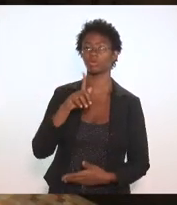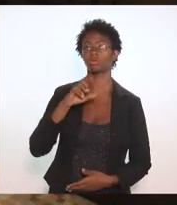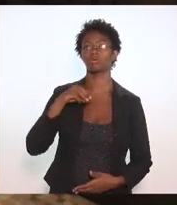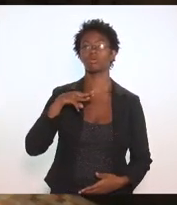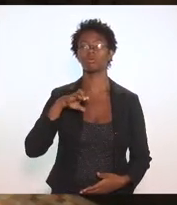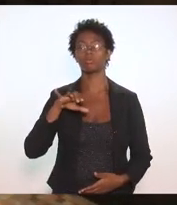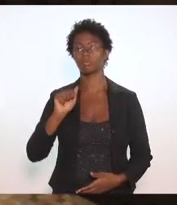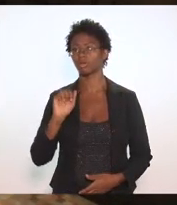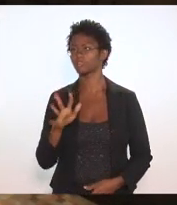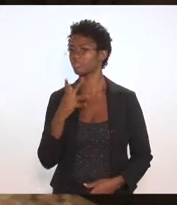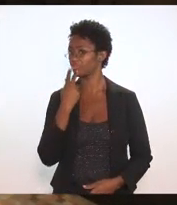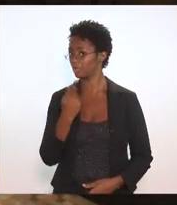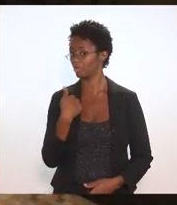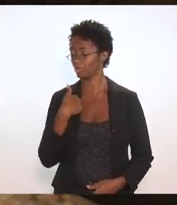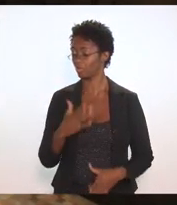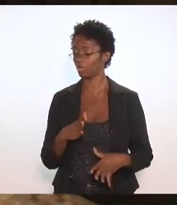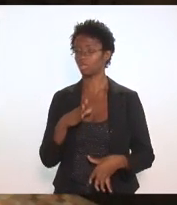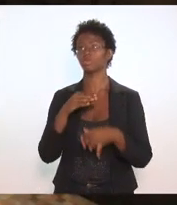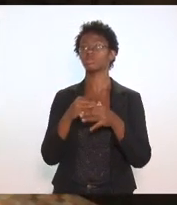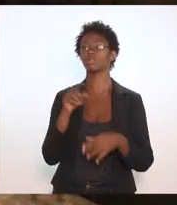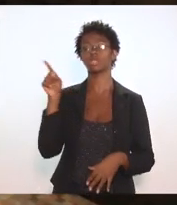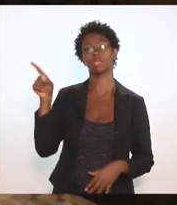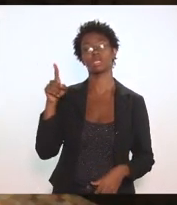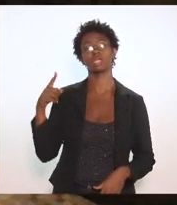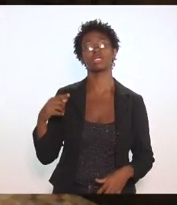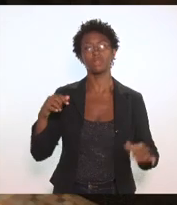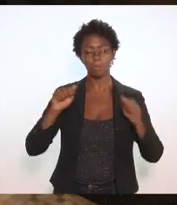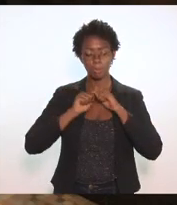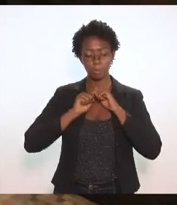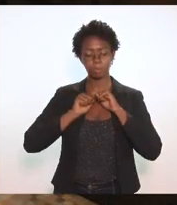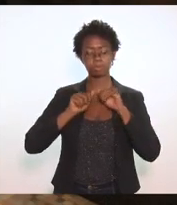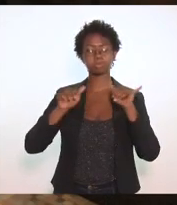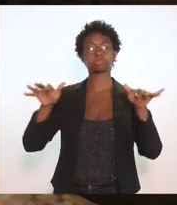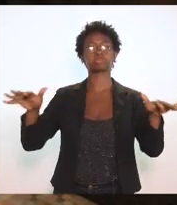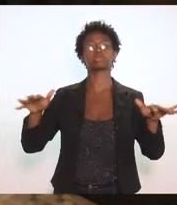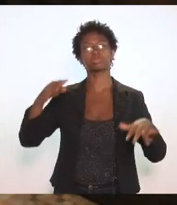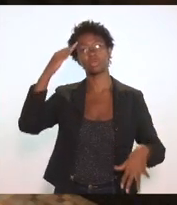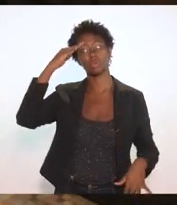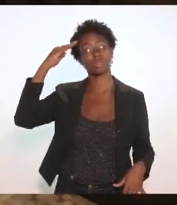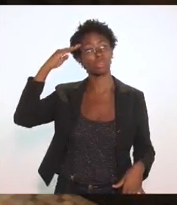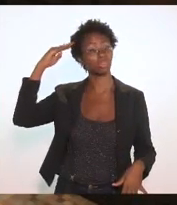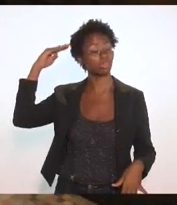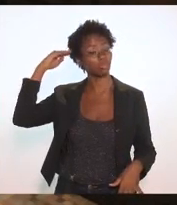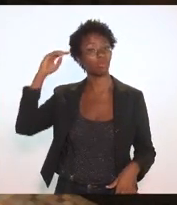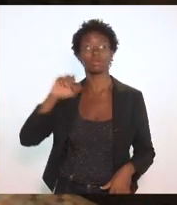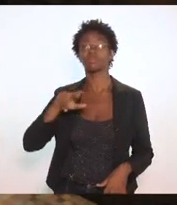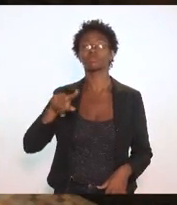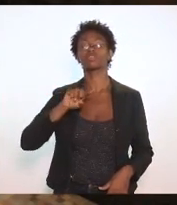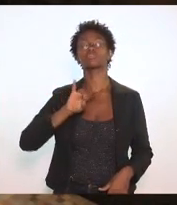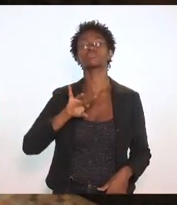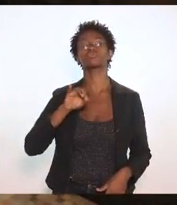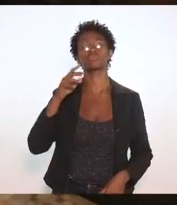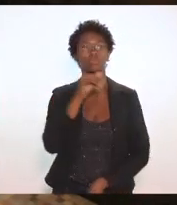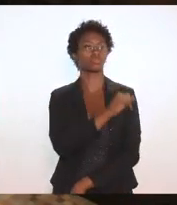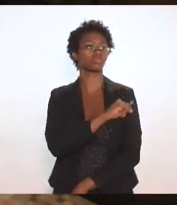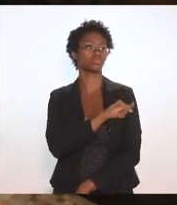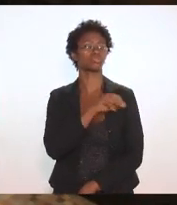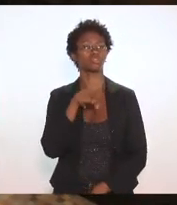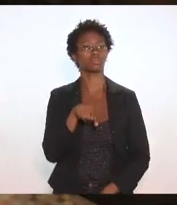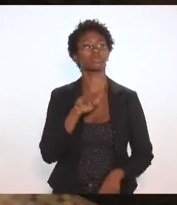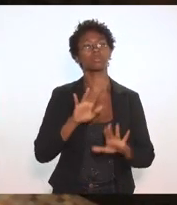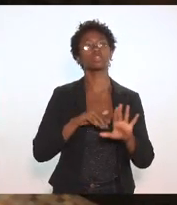disse, eu quero apenas acrescentar, além de ter sido um grande propagador do candomblé, não apenas na Baixada, não apenas no Rio de Janeiro, mas em